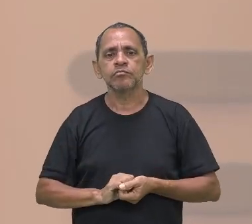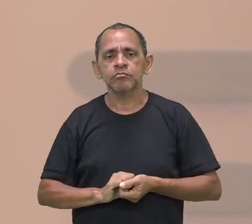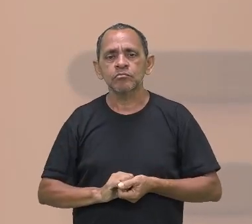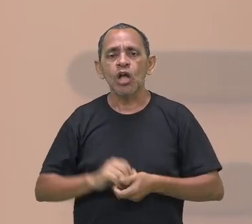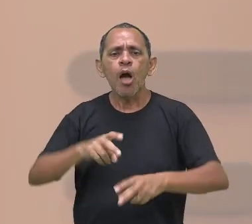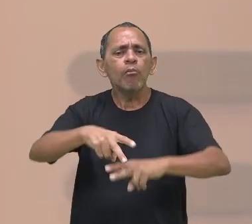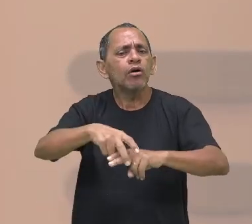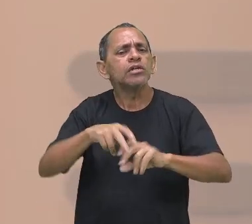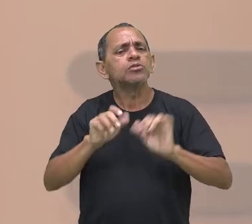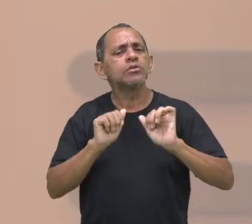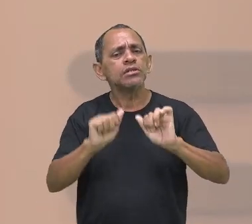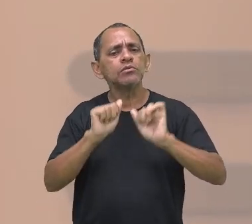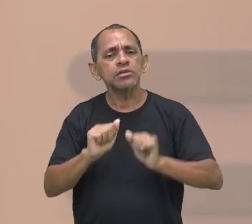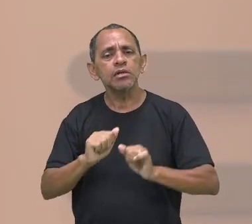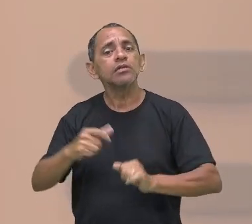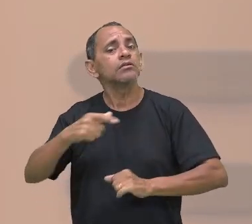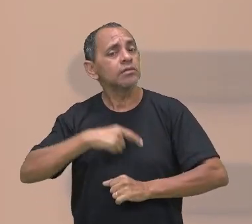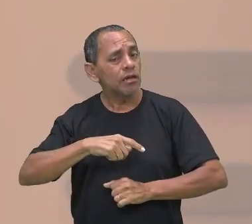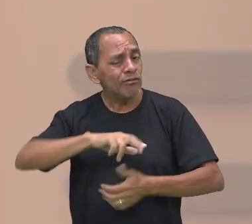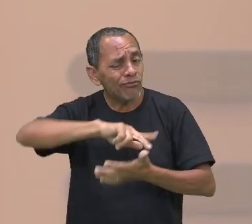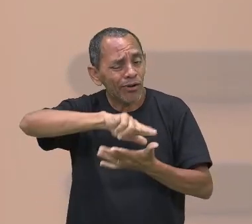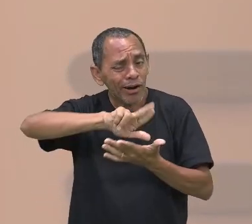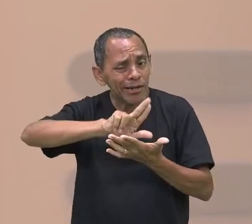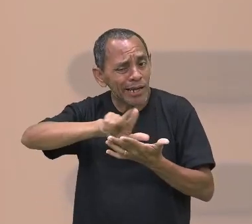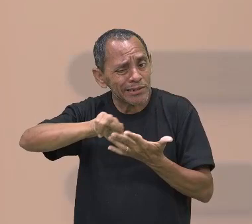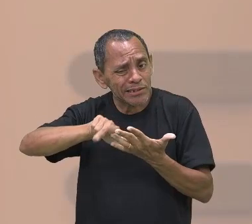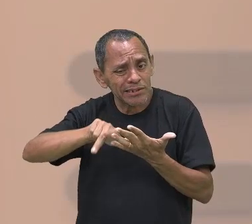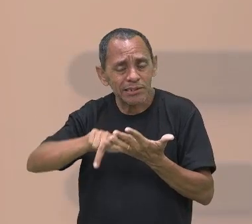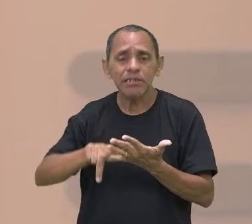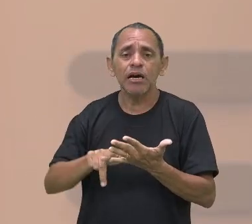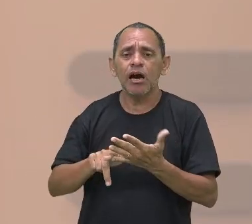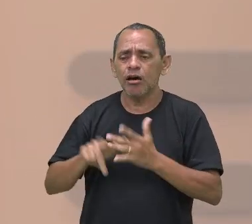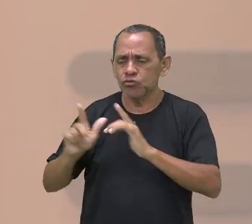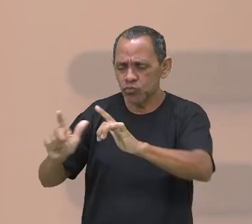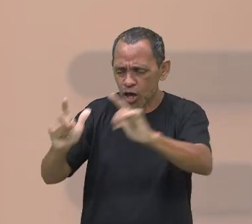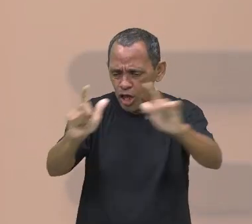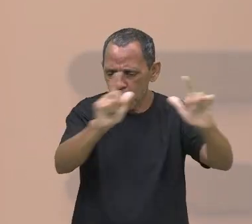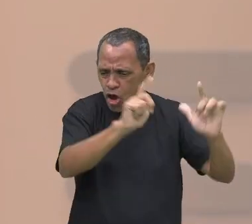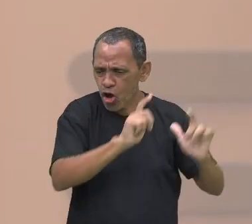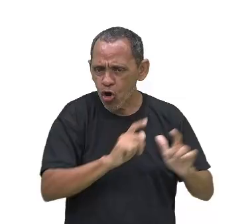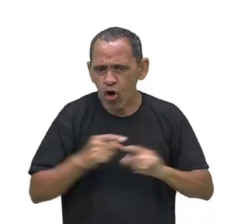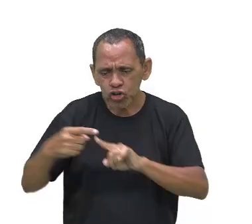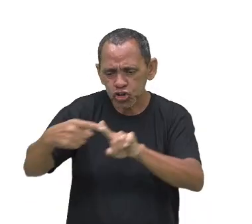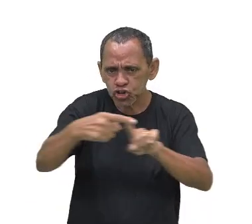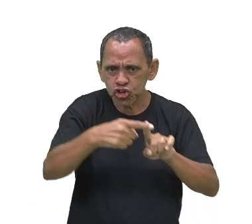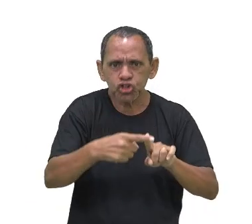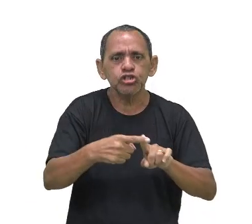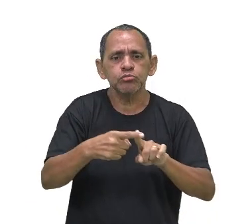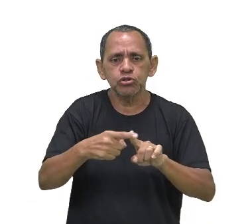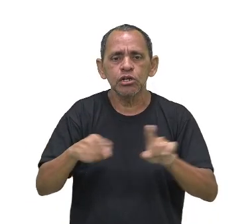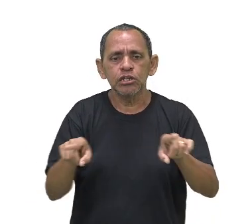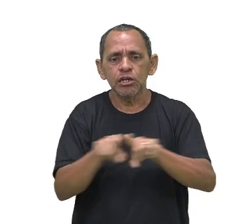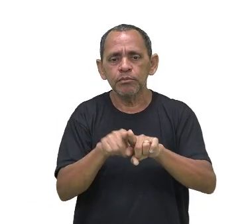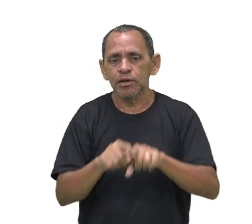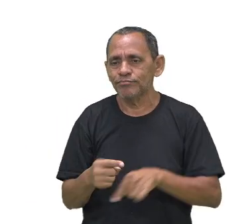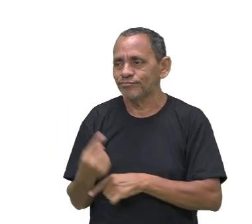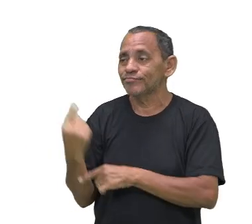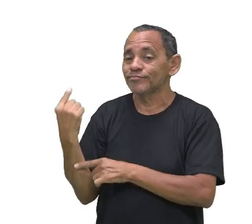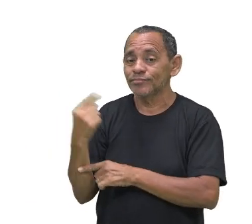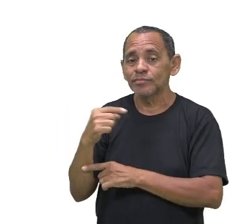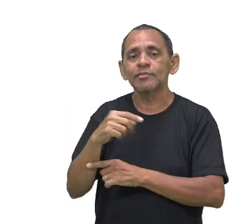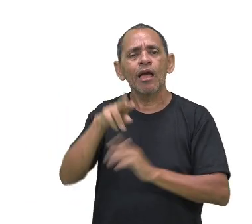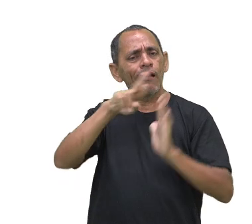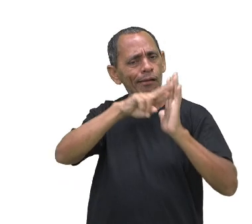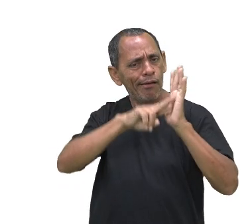ver diversidade cultural em muitos e muitos fatores. Nós relacionamos alguns aqui para